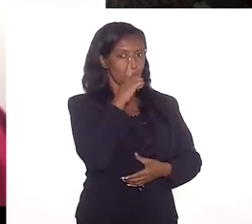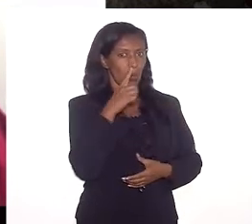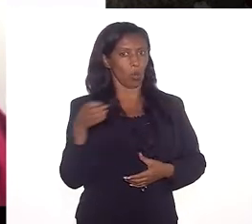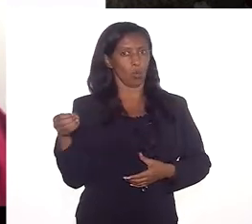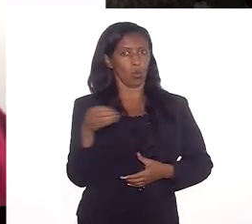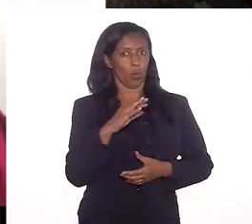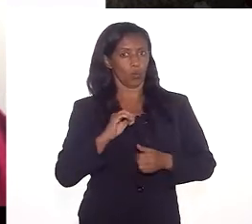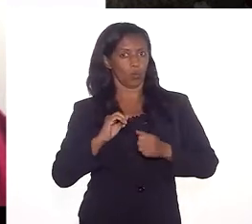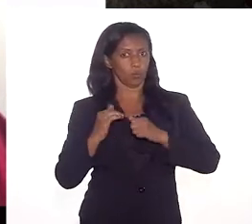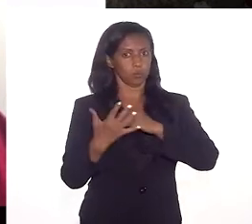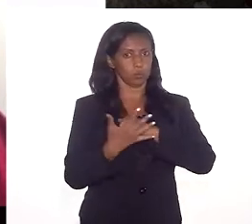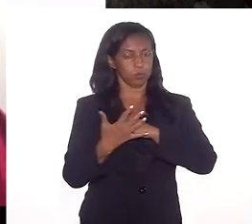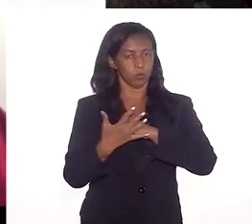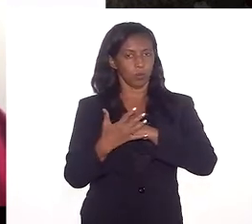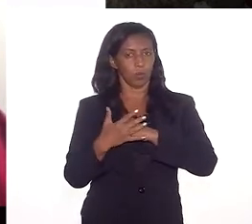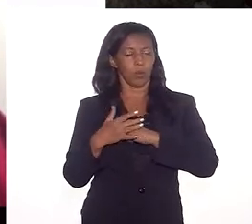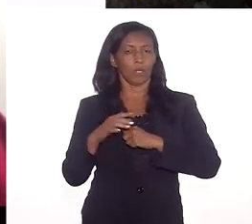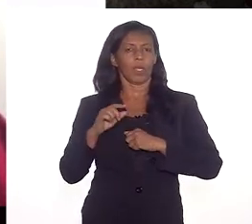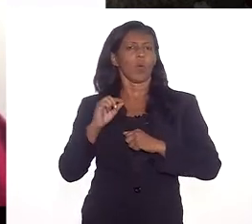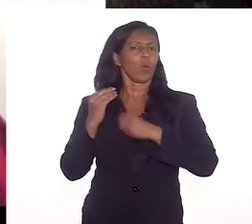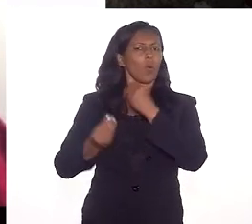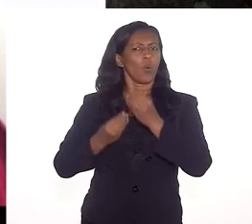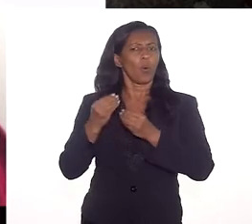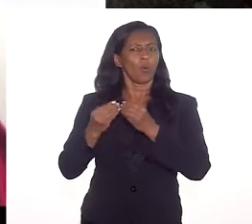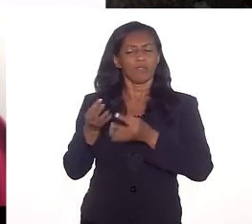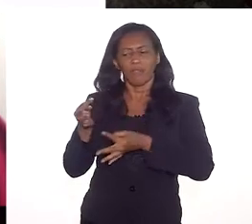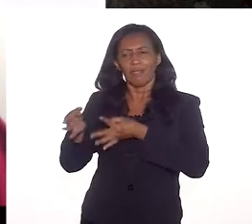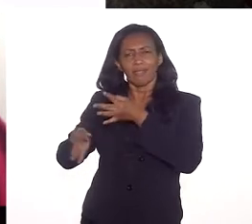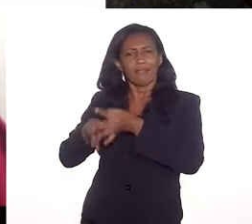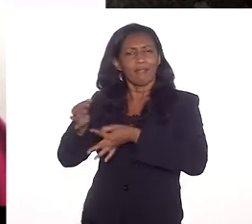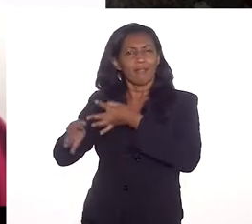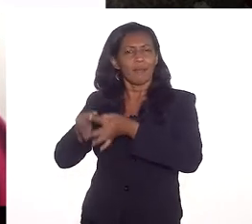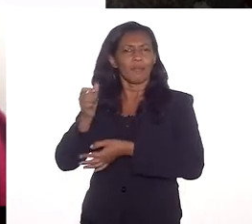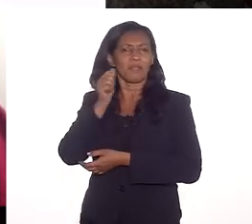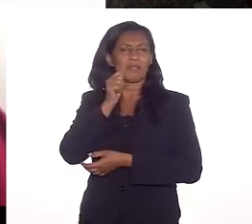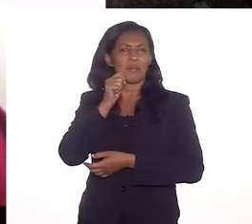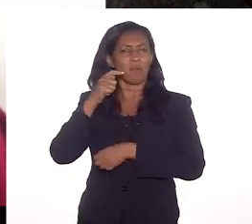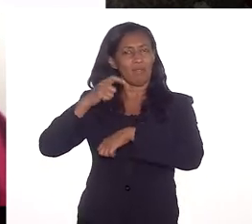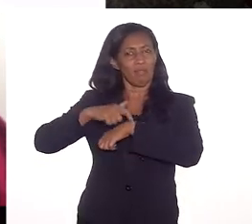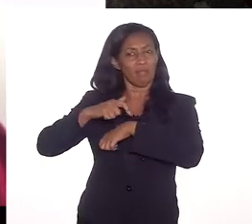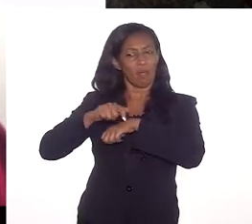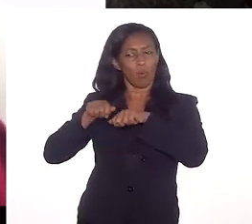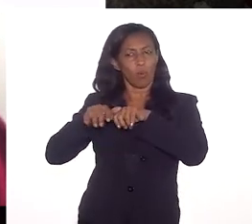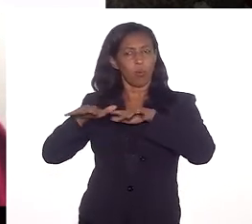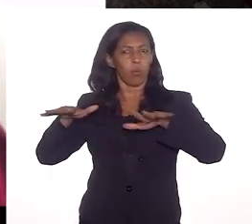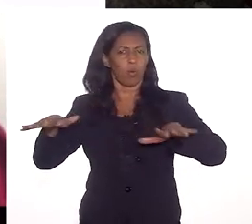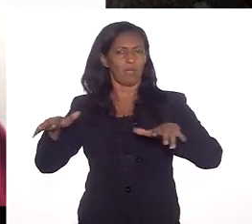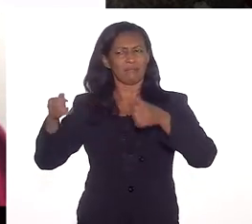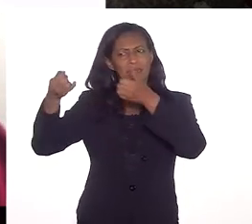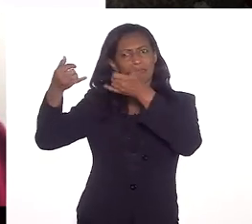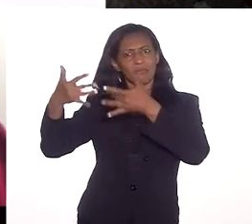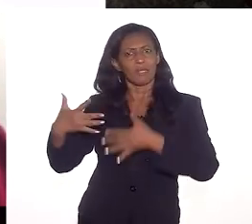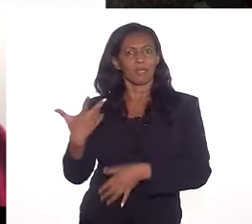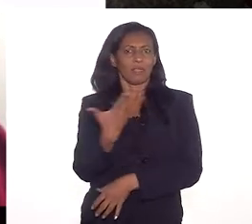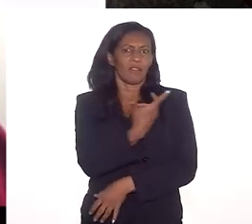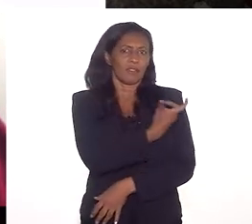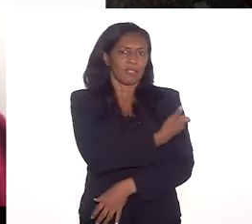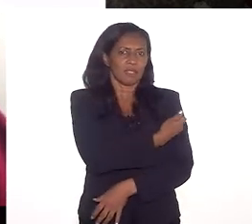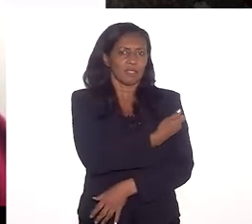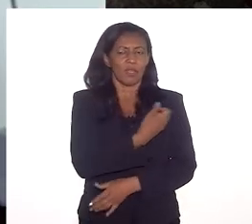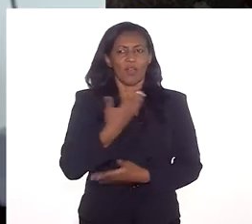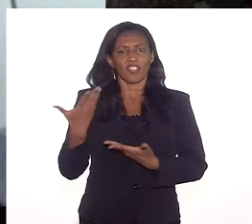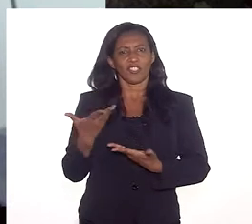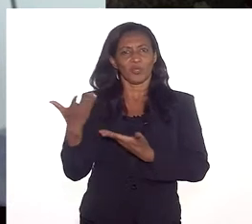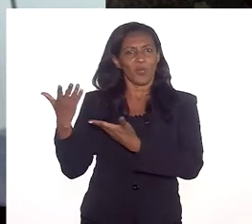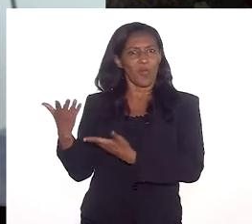de risco do novo coronavírus, como está sendo feito o pré-natal dessas mulheres em meio à pandemia e detalhes da vacinação,